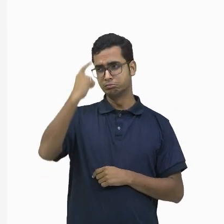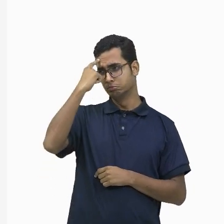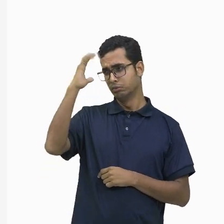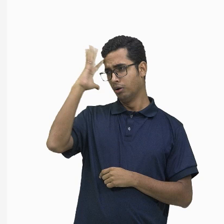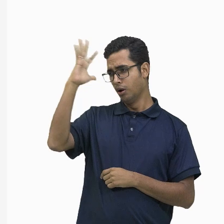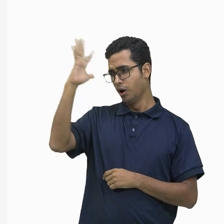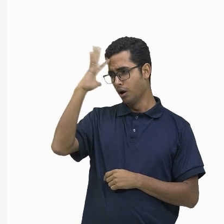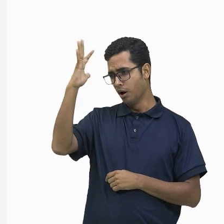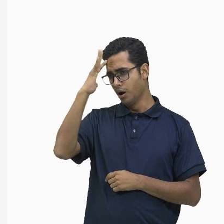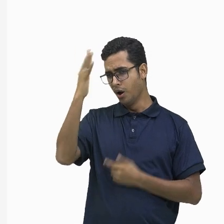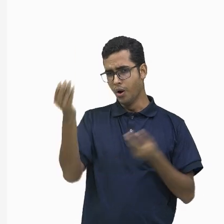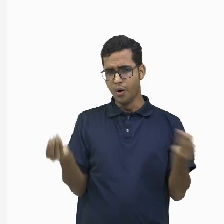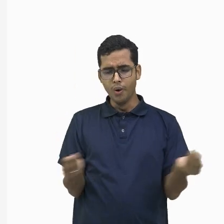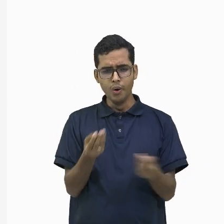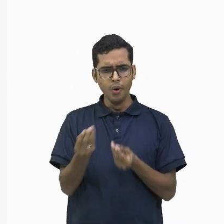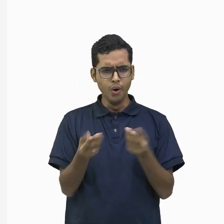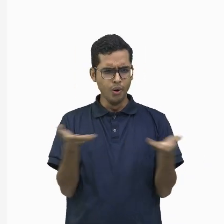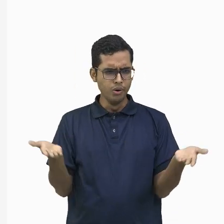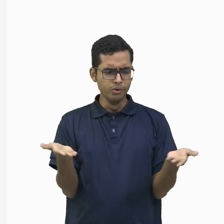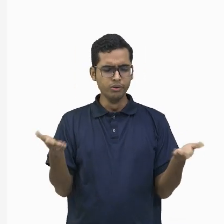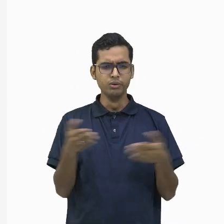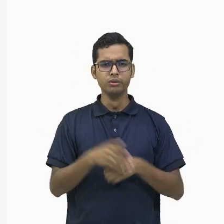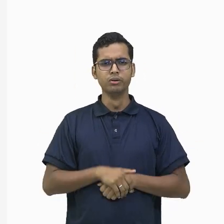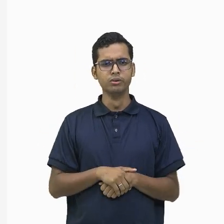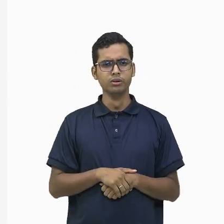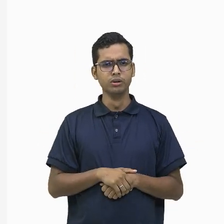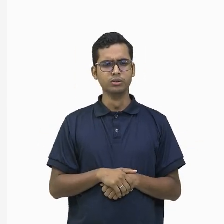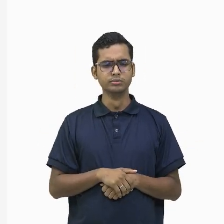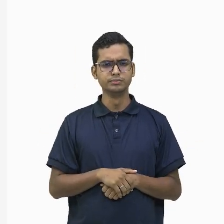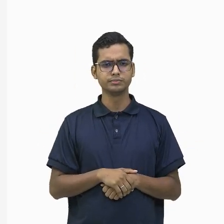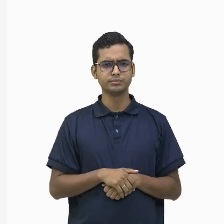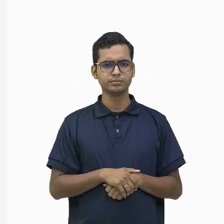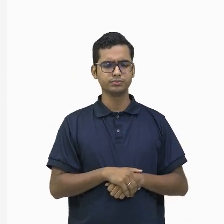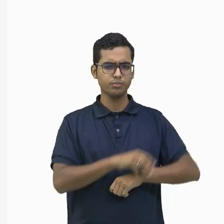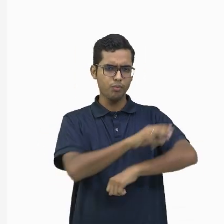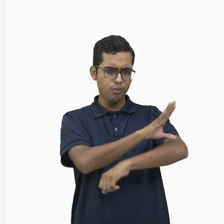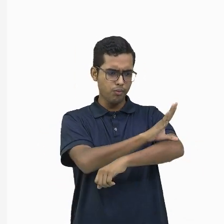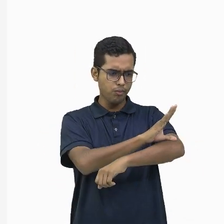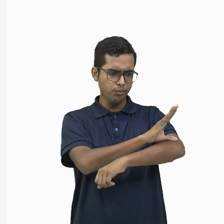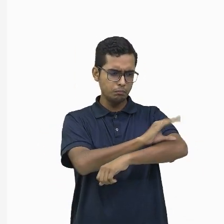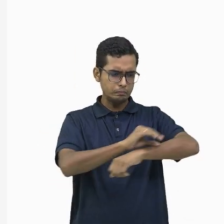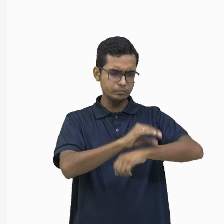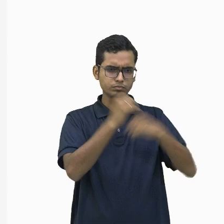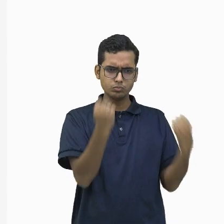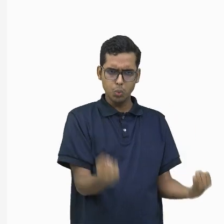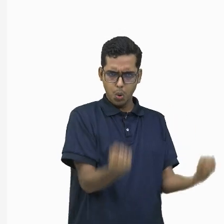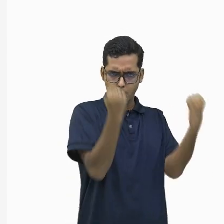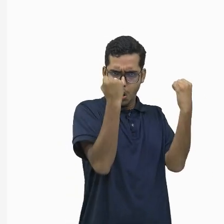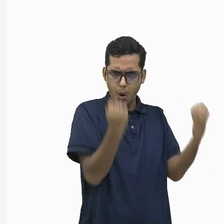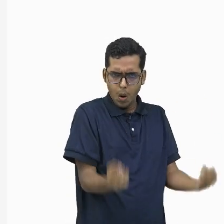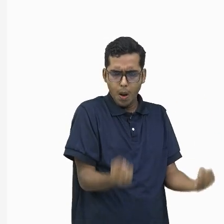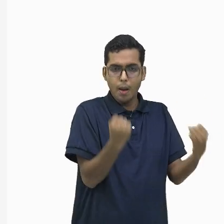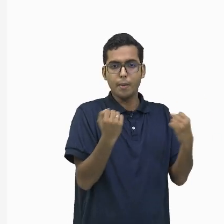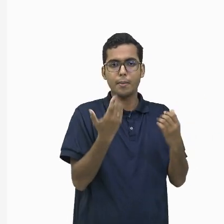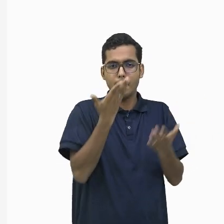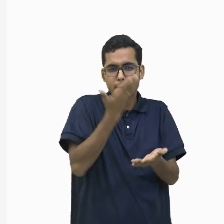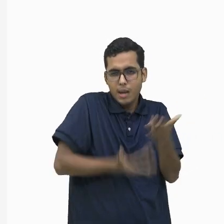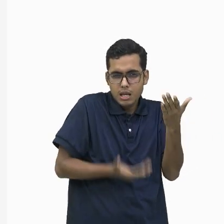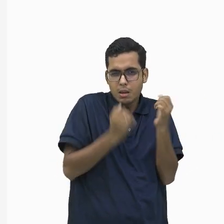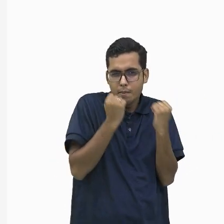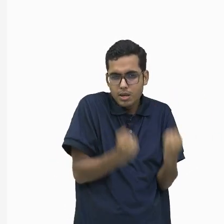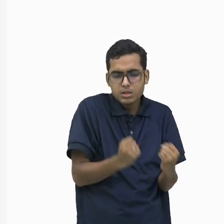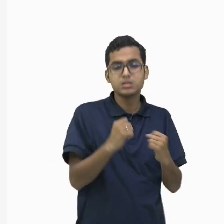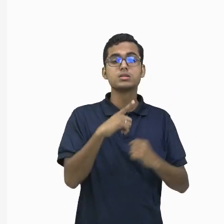vão pensar mais a partir de hoje, que a musculação não servia para emagrecer, serve sim, tá bom? Já